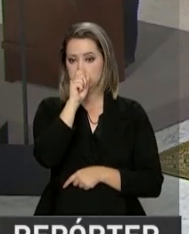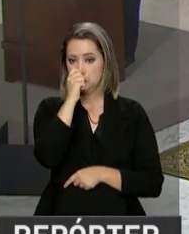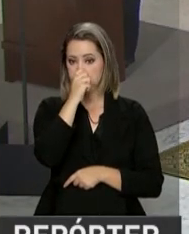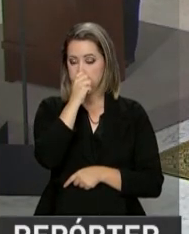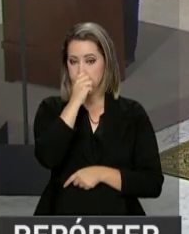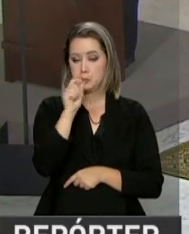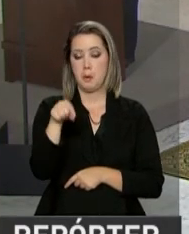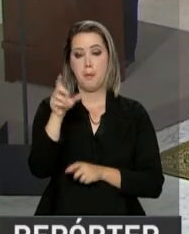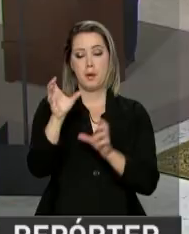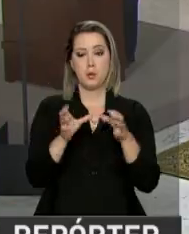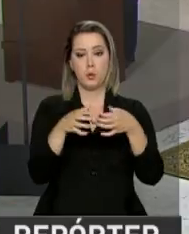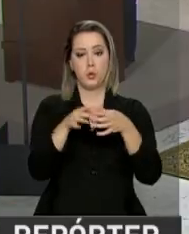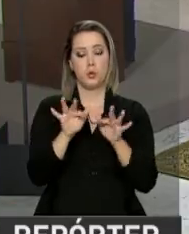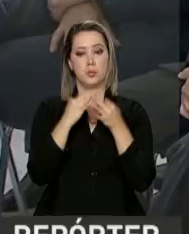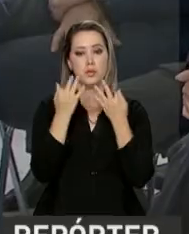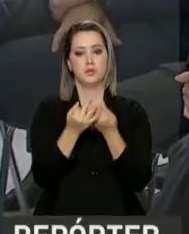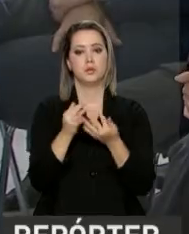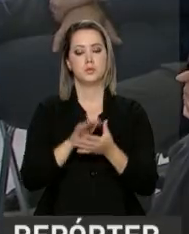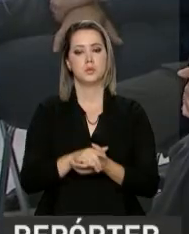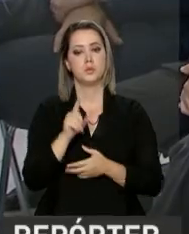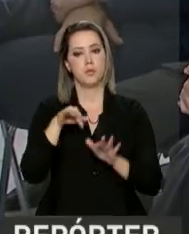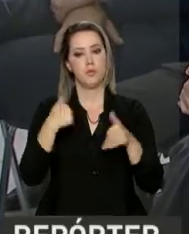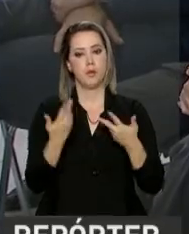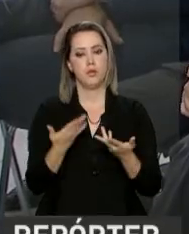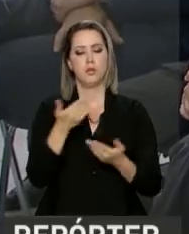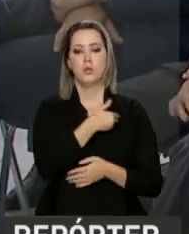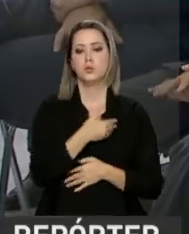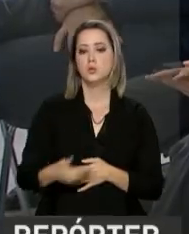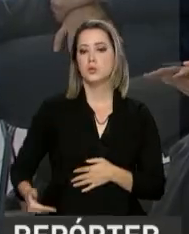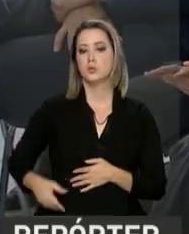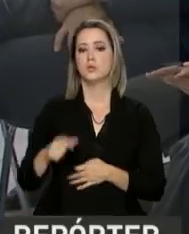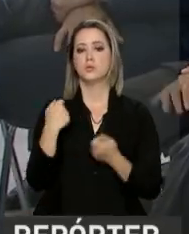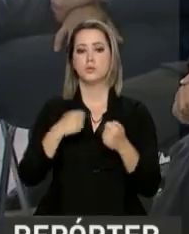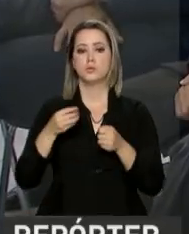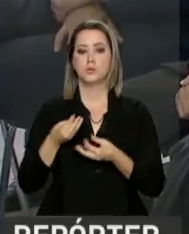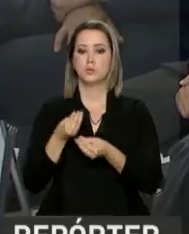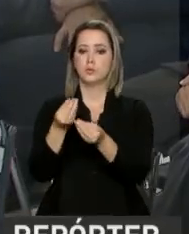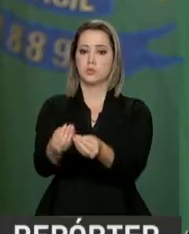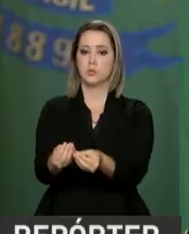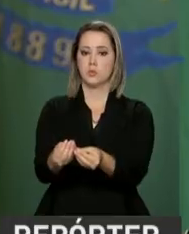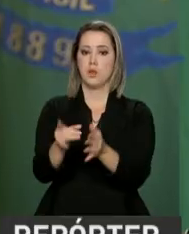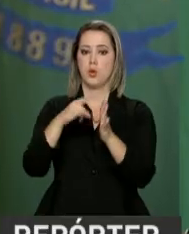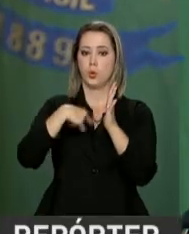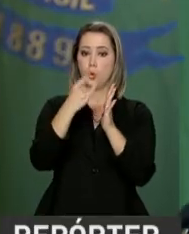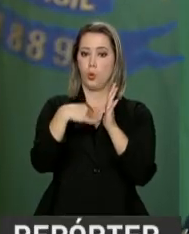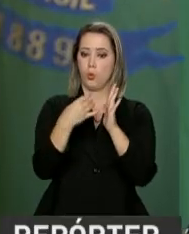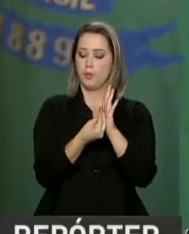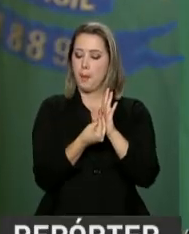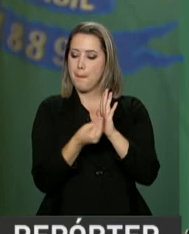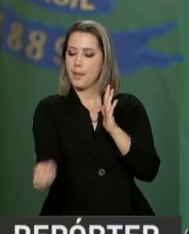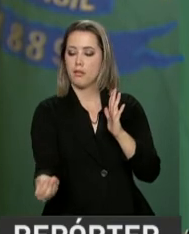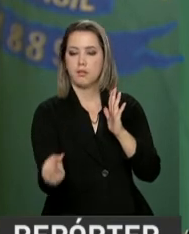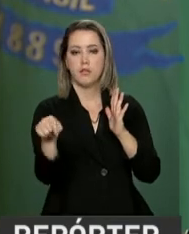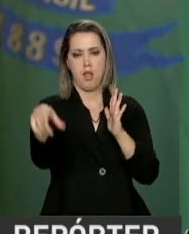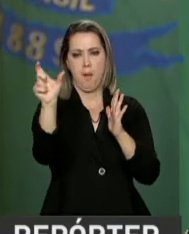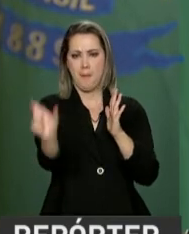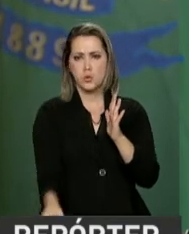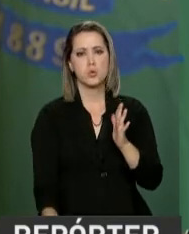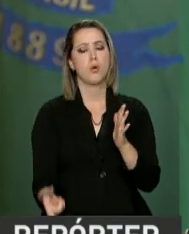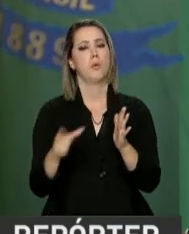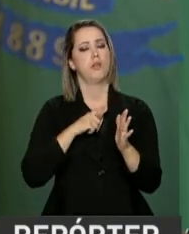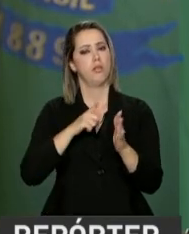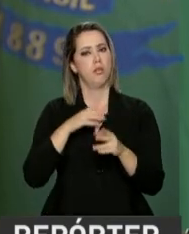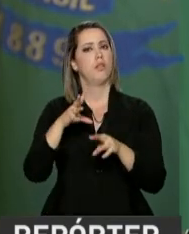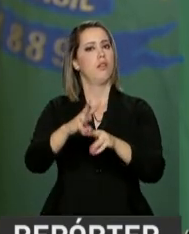ao agricultor familiar é por isso que o governo tem garantido a propriedade da terra ao produtor portanto